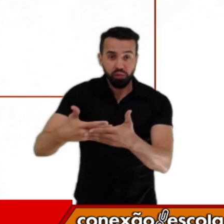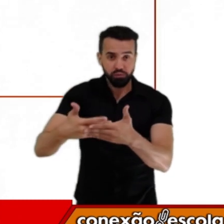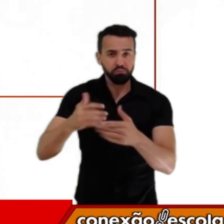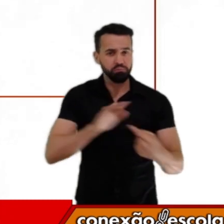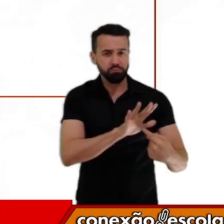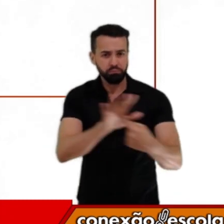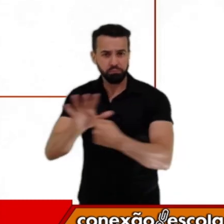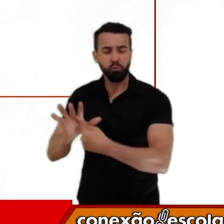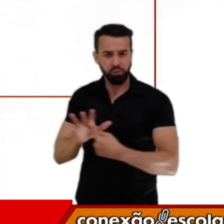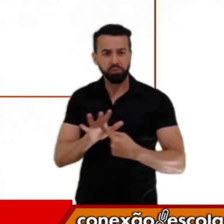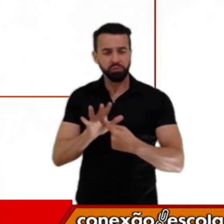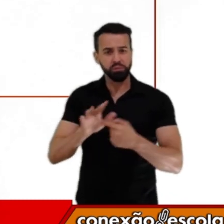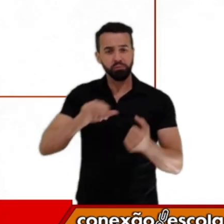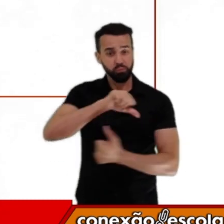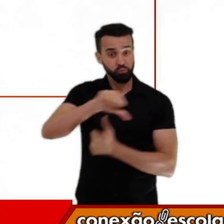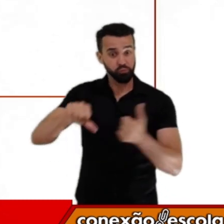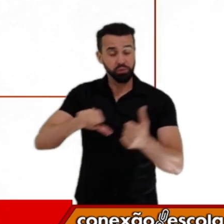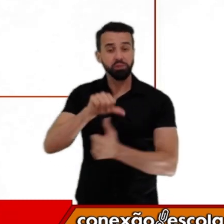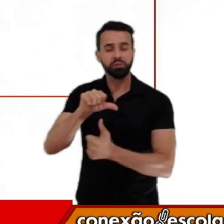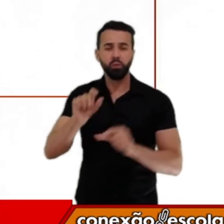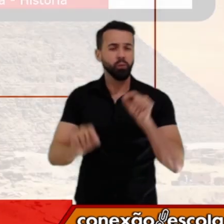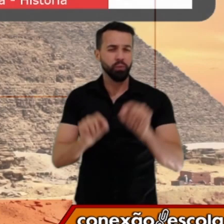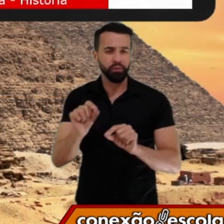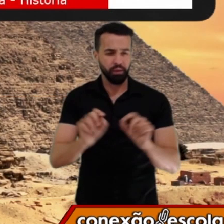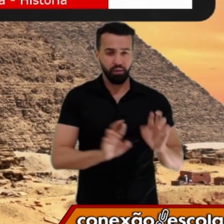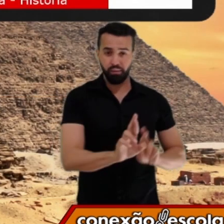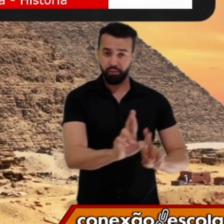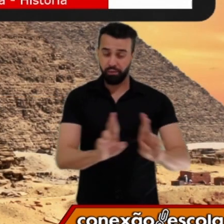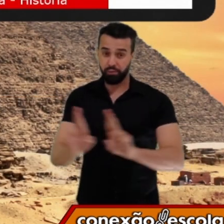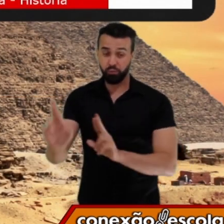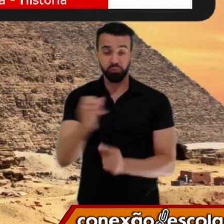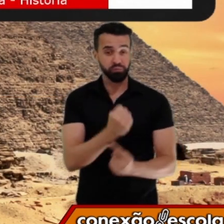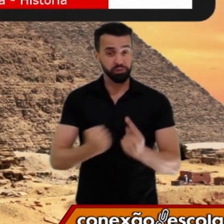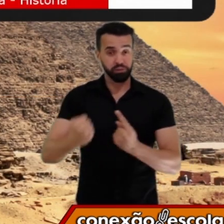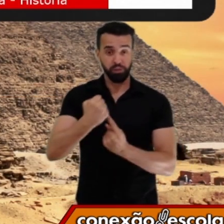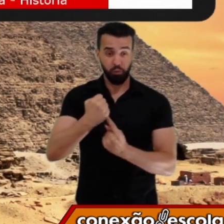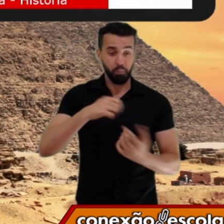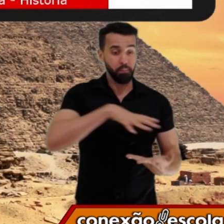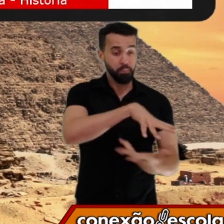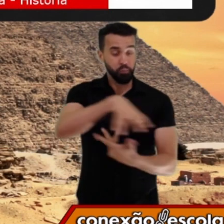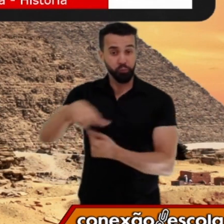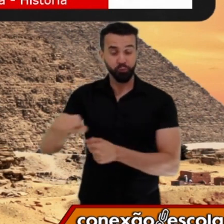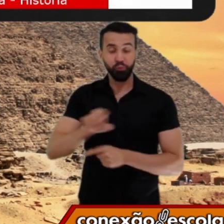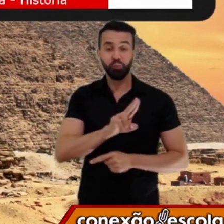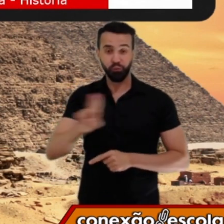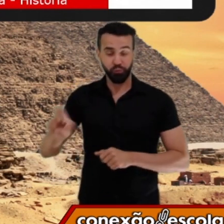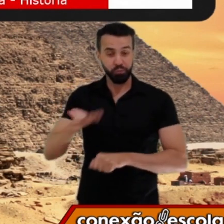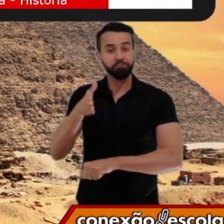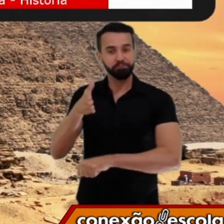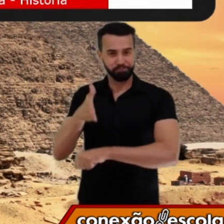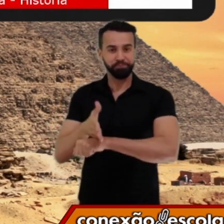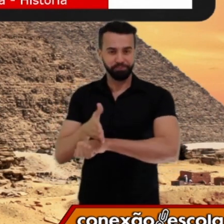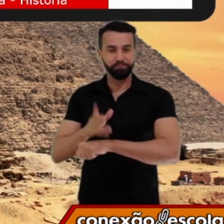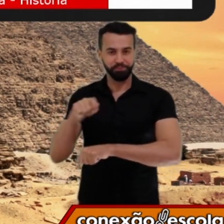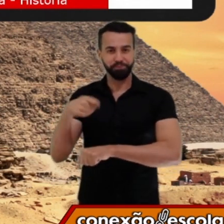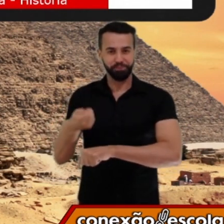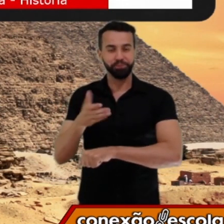vai transformar as relações sociais no mundo inteiro, que é o que é chamado de modernidade.